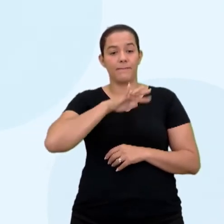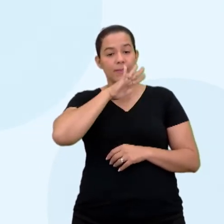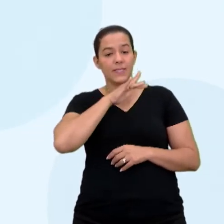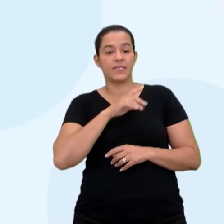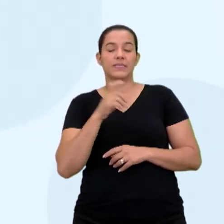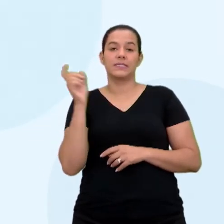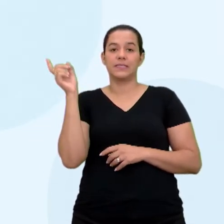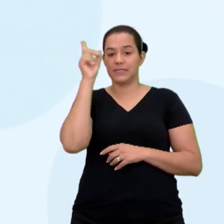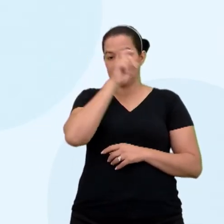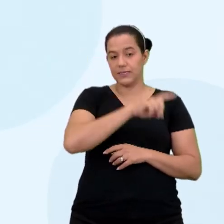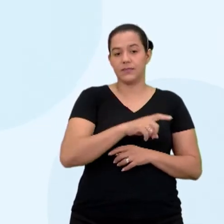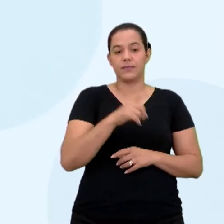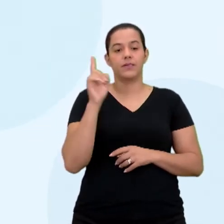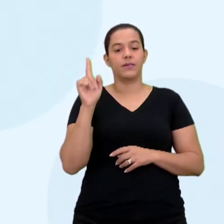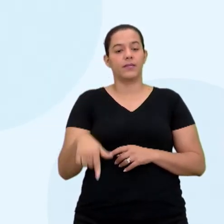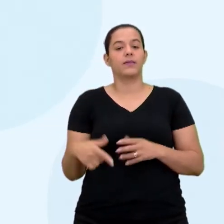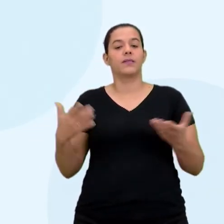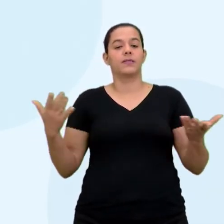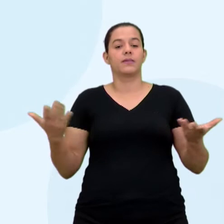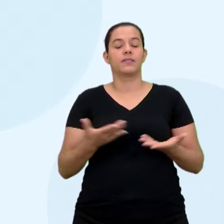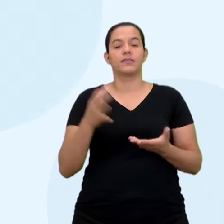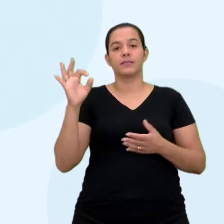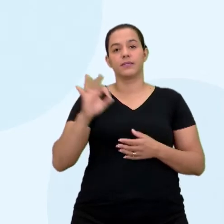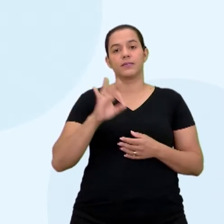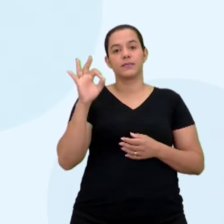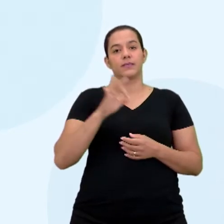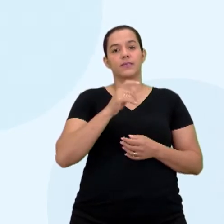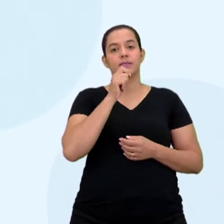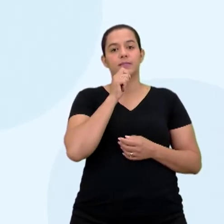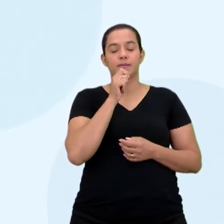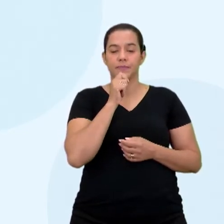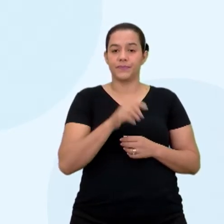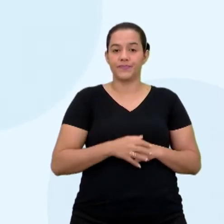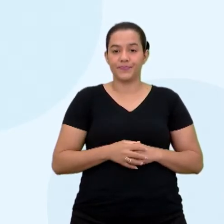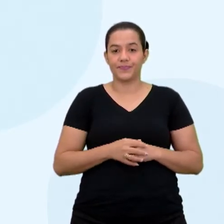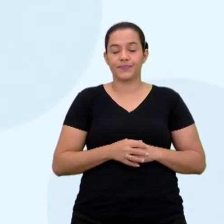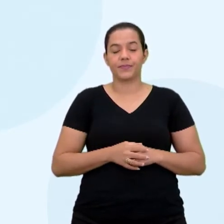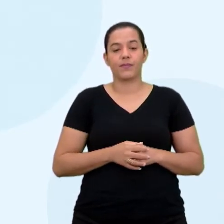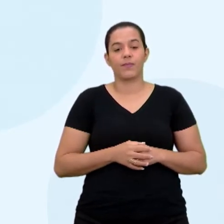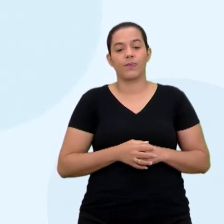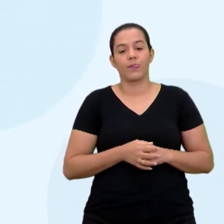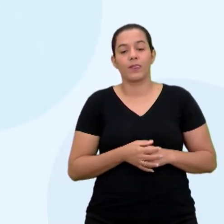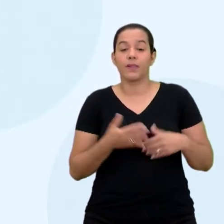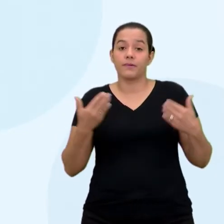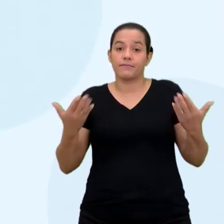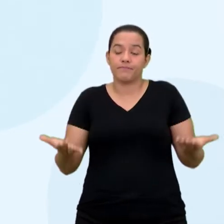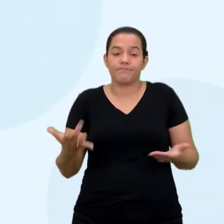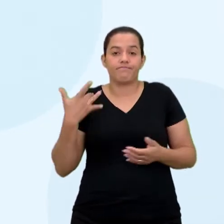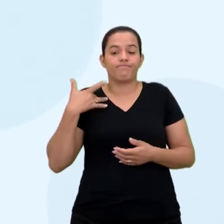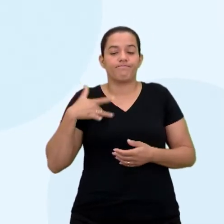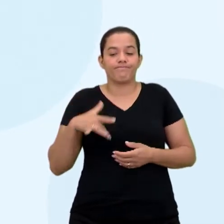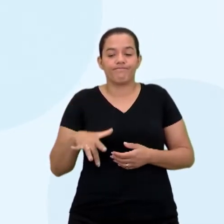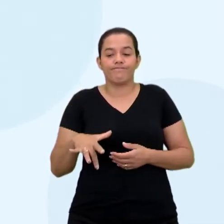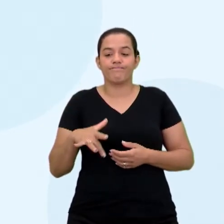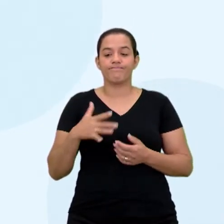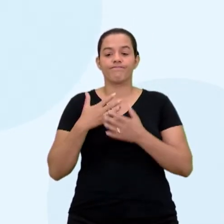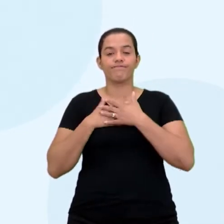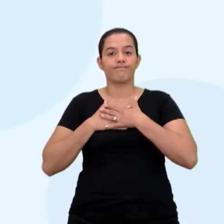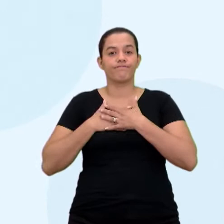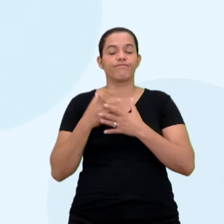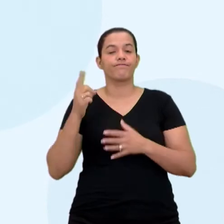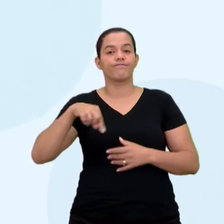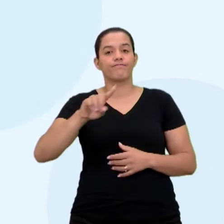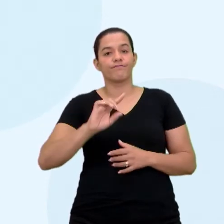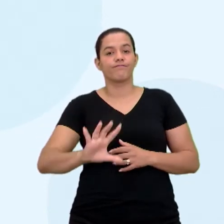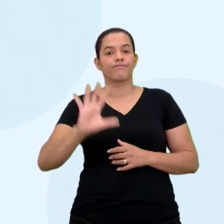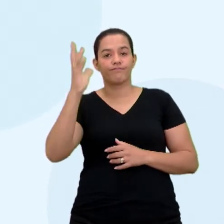dura essa constatação aí, tá? Então, o que acontece? Infelizmente, essa é uma situação